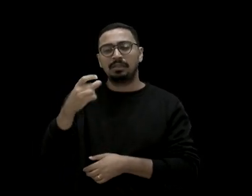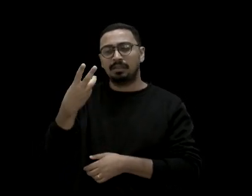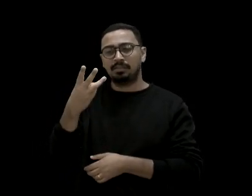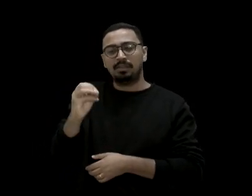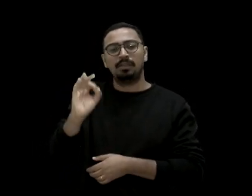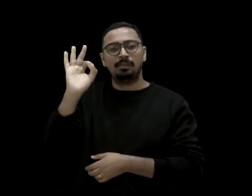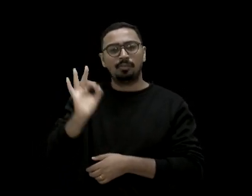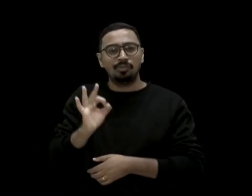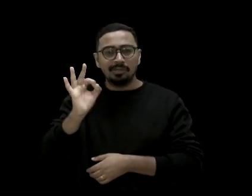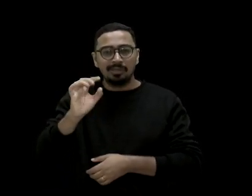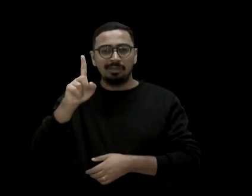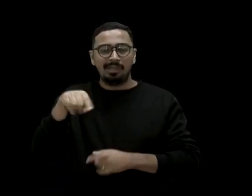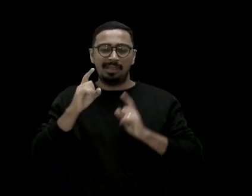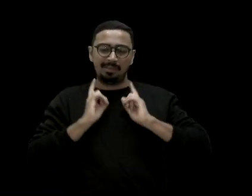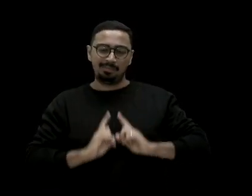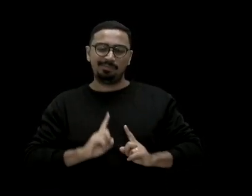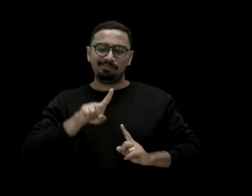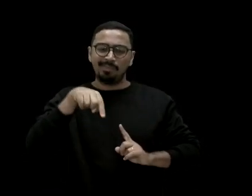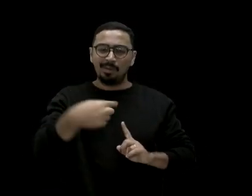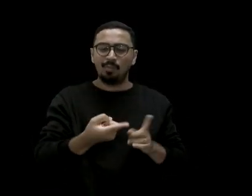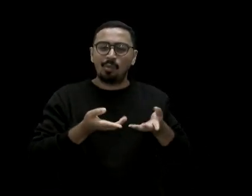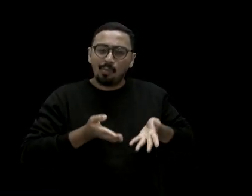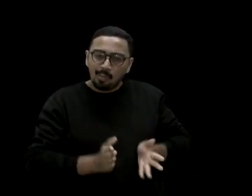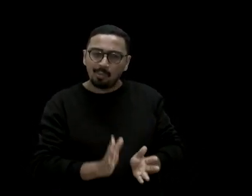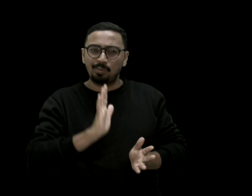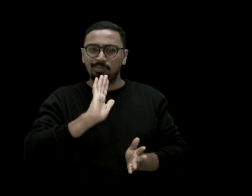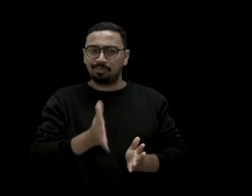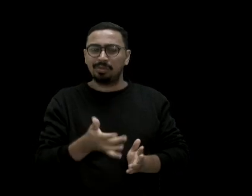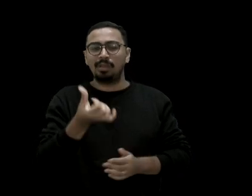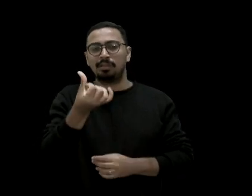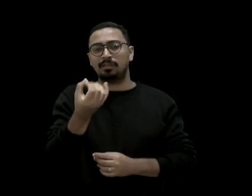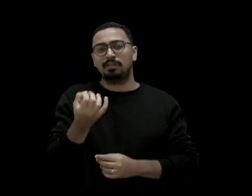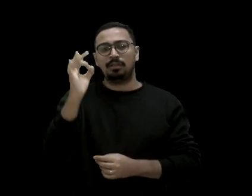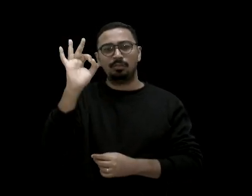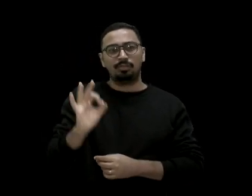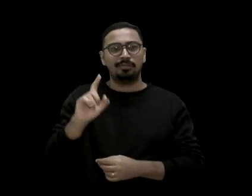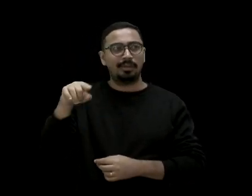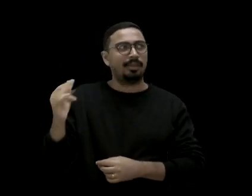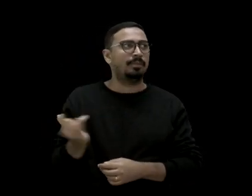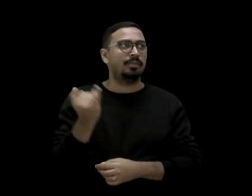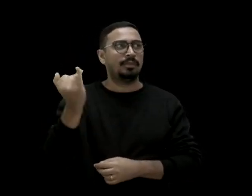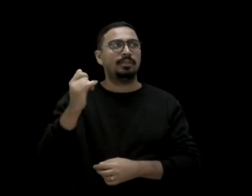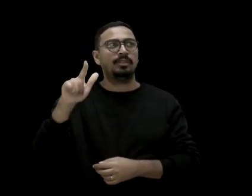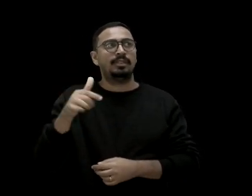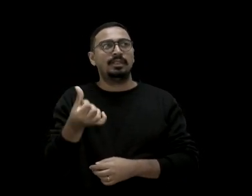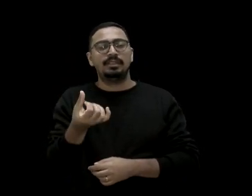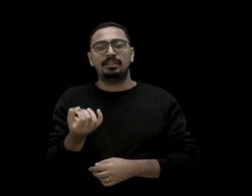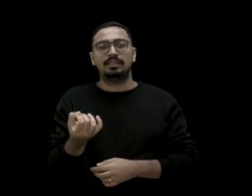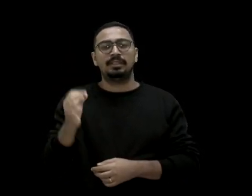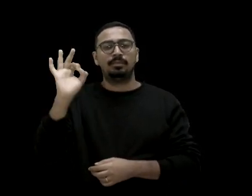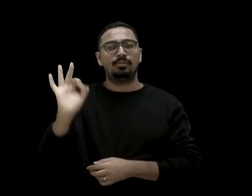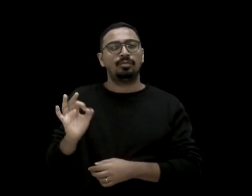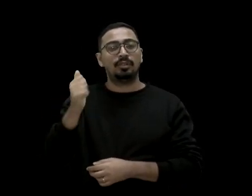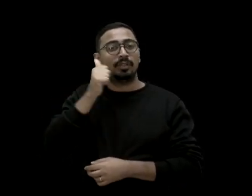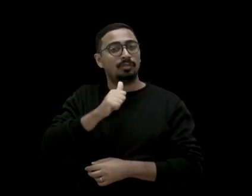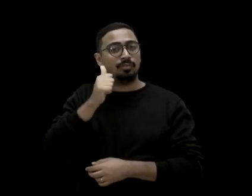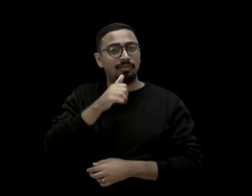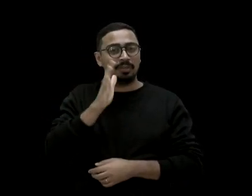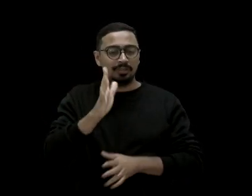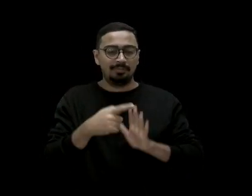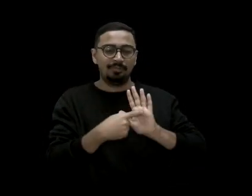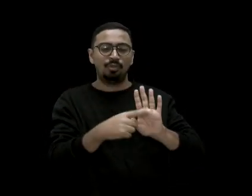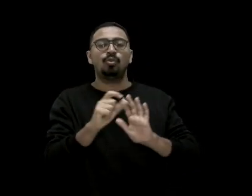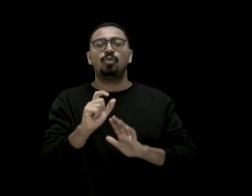depressão pós-parto. E cerca de 60%, vejam que importante, ó, 60% das mulheres já